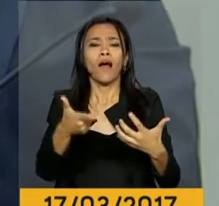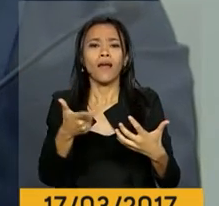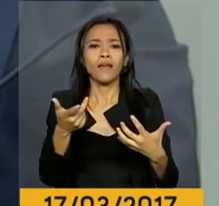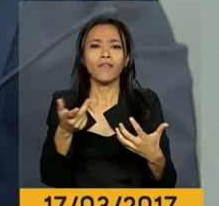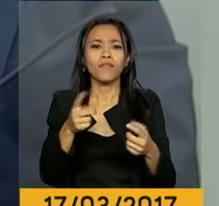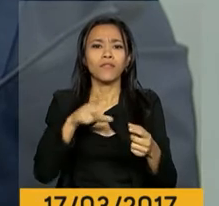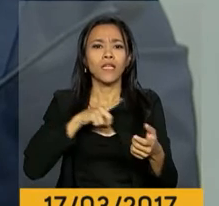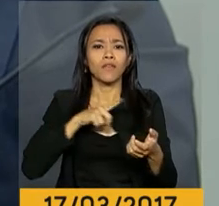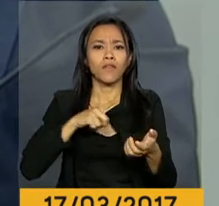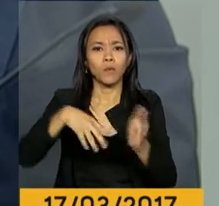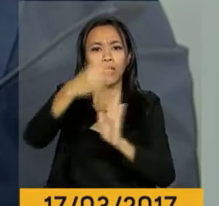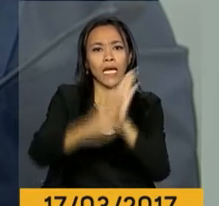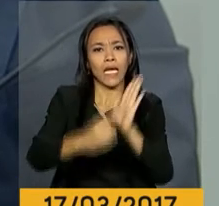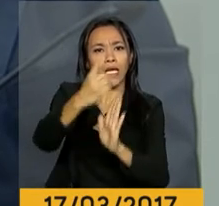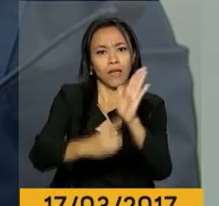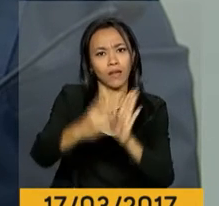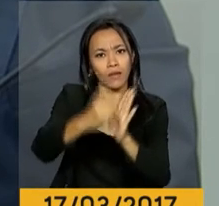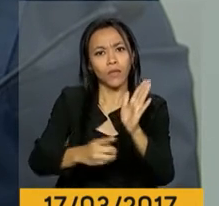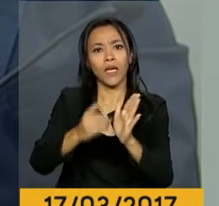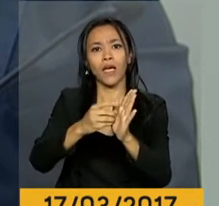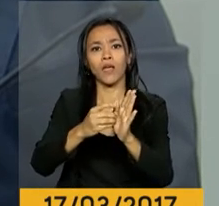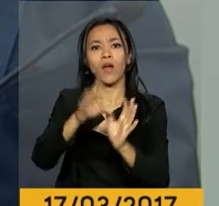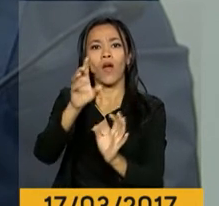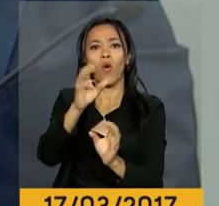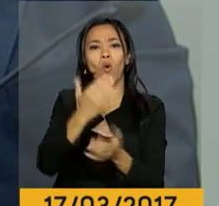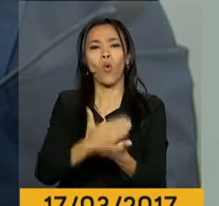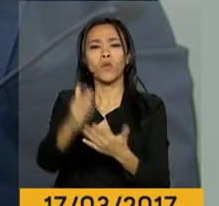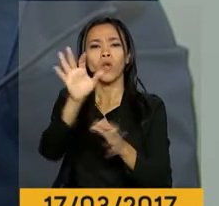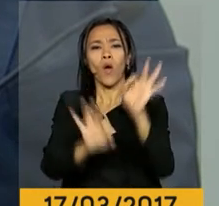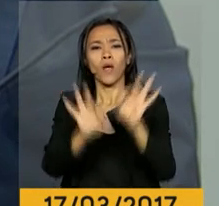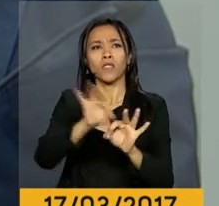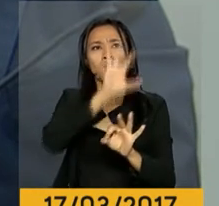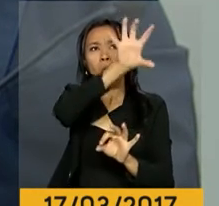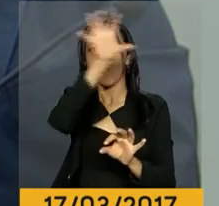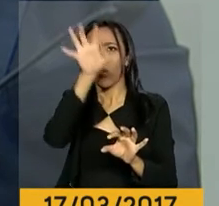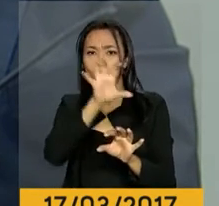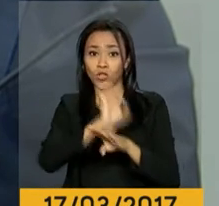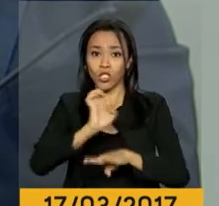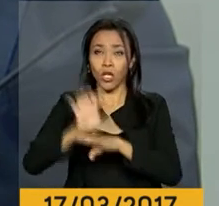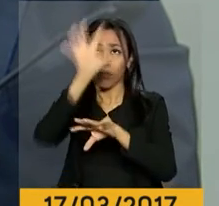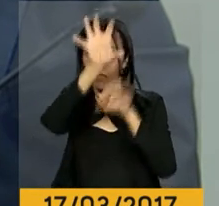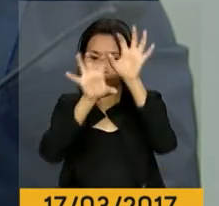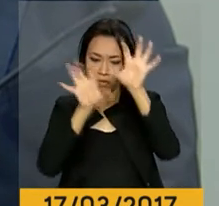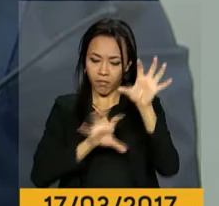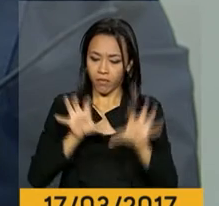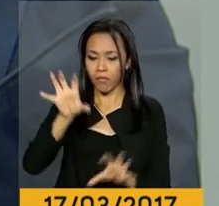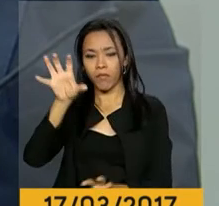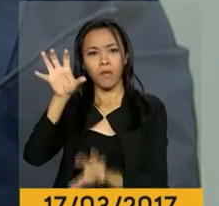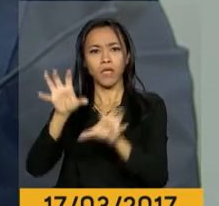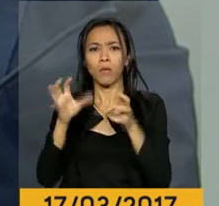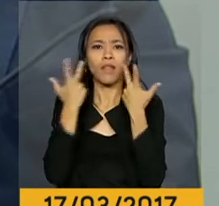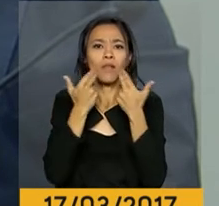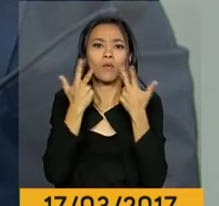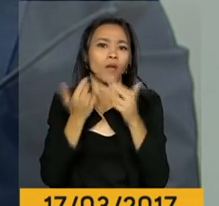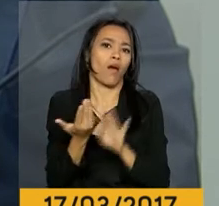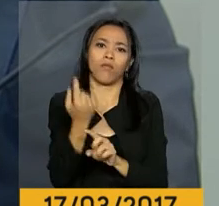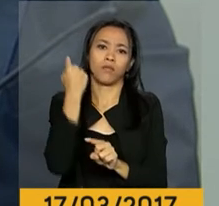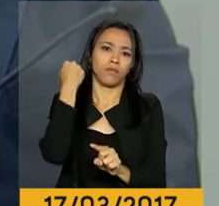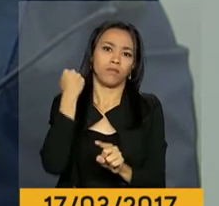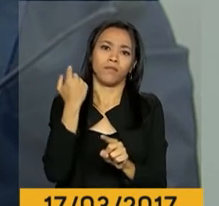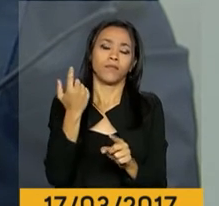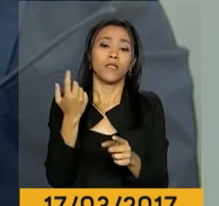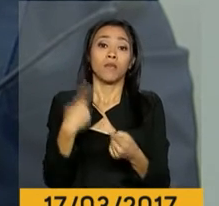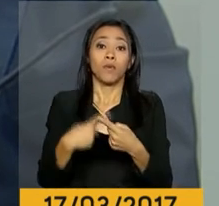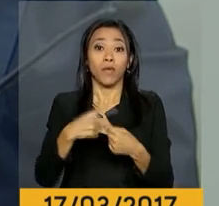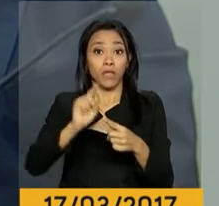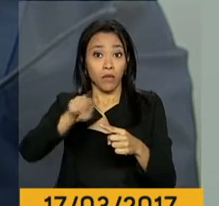que instalou a federação no Brasil ao lado da República. Não era uma coisa natural, não que as províncias de então,